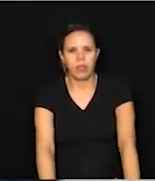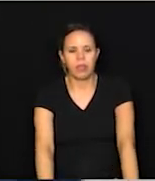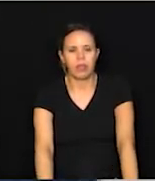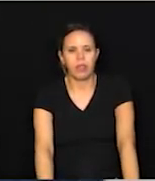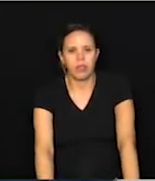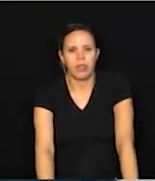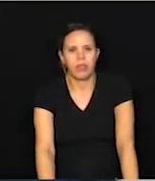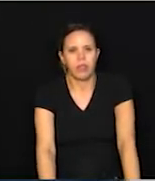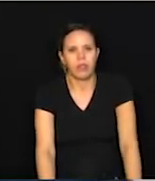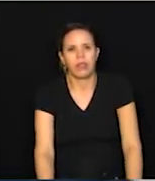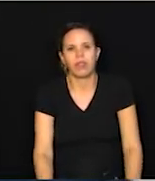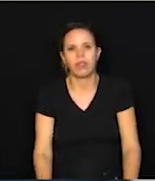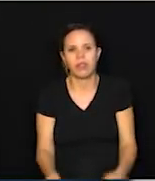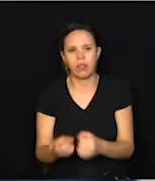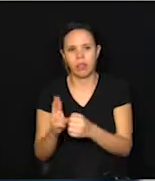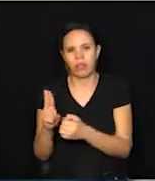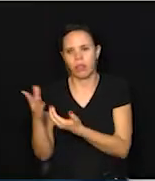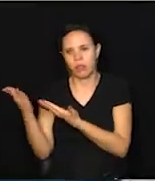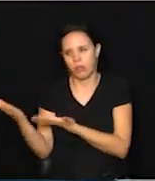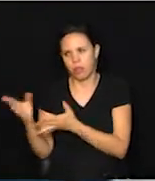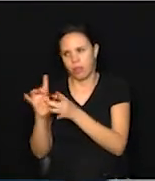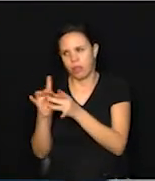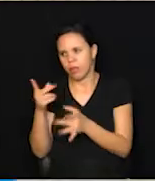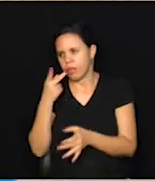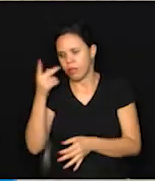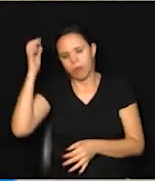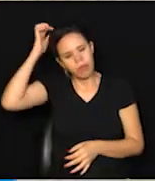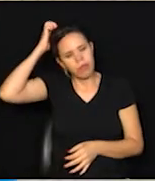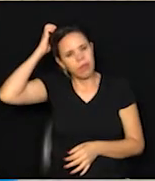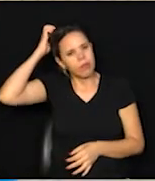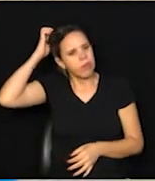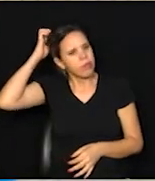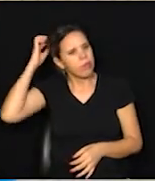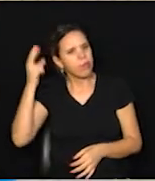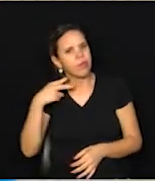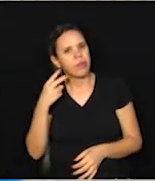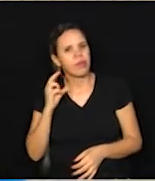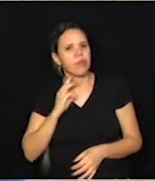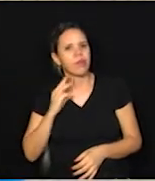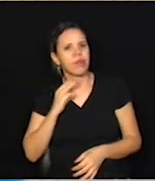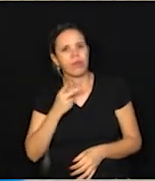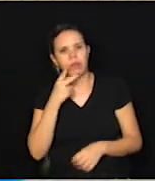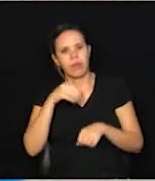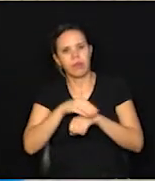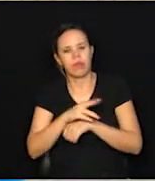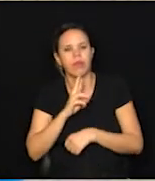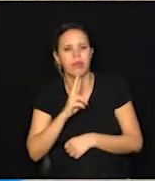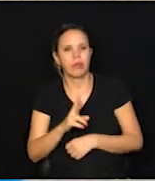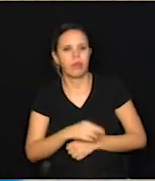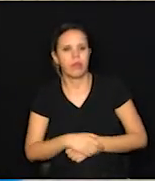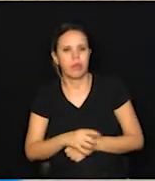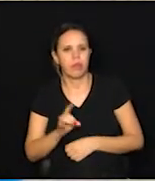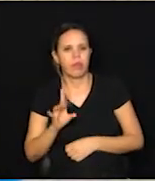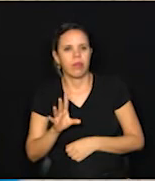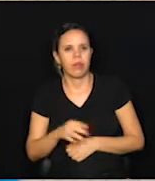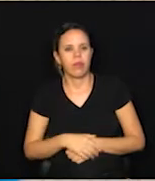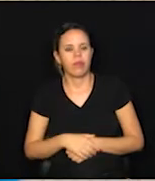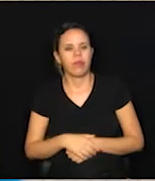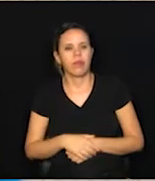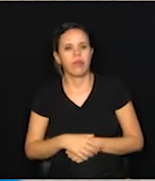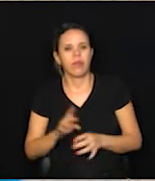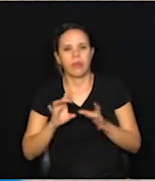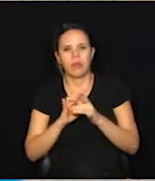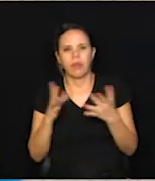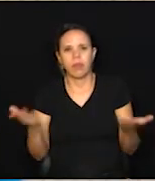Doutora Cíntia, fique à vontade. Vereador Cecílio... Desculpa, não sei se alguém quer replicar alguma coisa, mas só para... Eu estou à